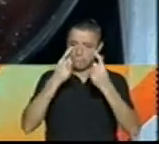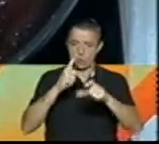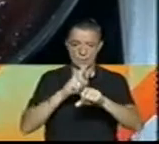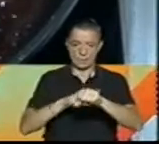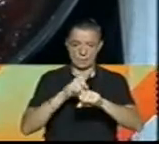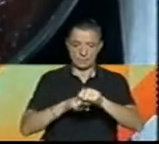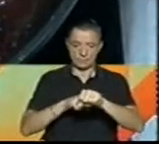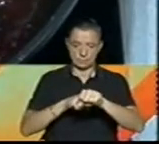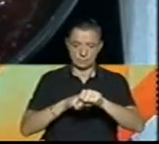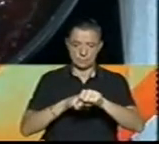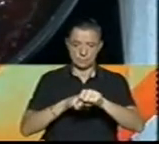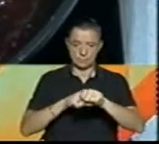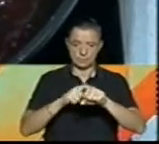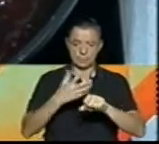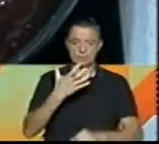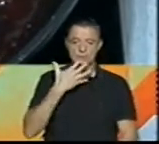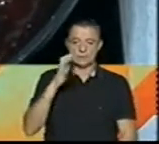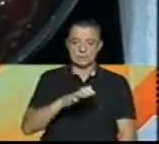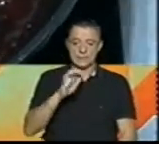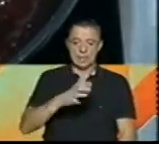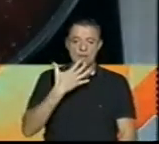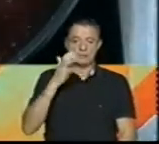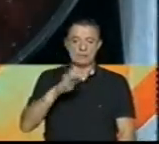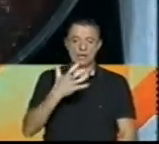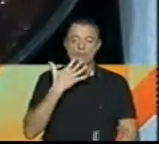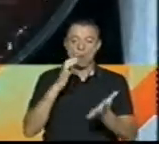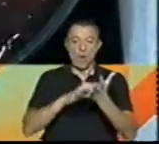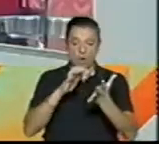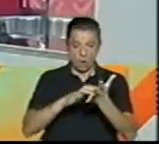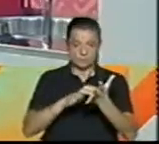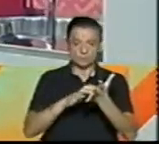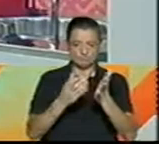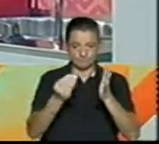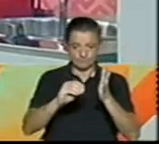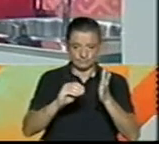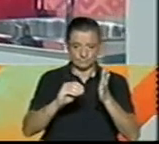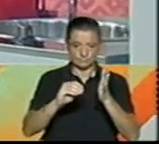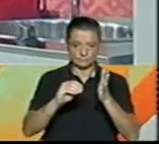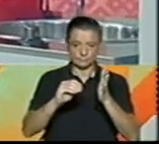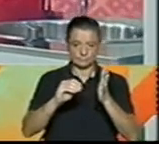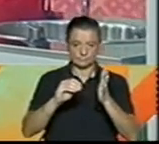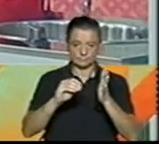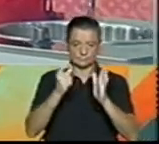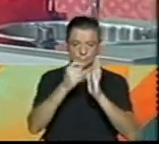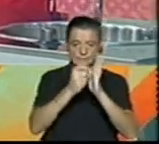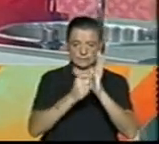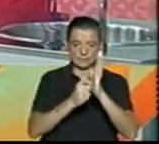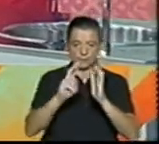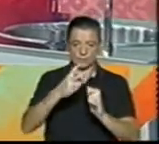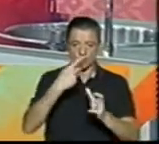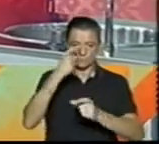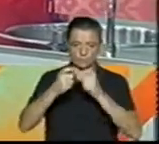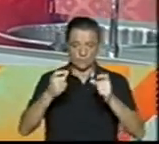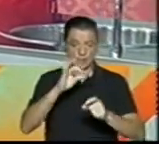só um punhado de sal. O arroz. Entra o arrozinho. Esta é uma receita para duas pessoas. A Dona